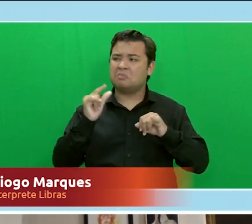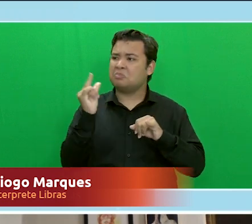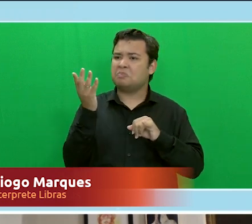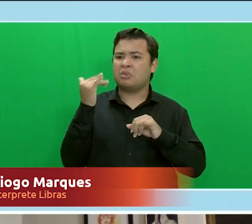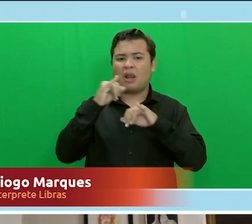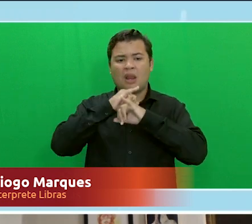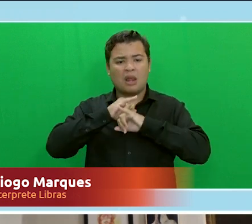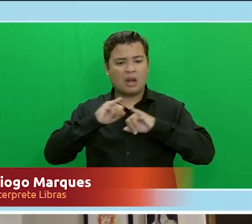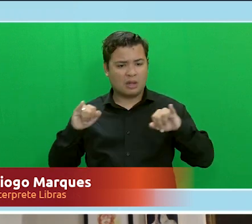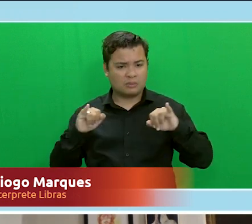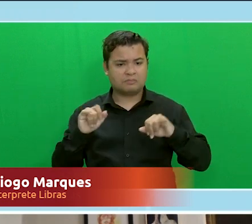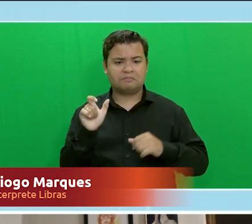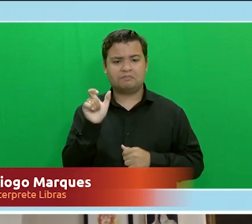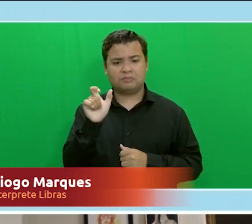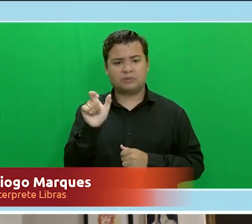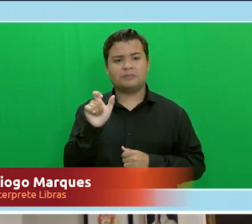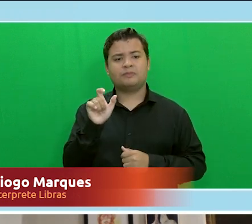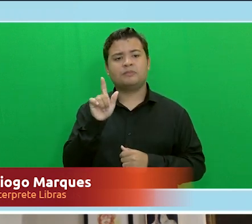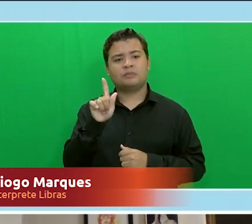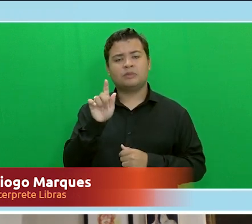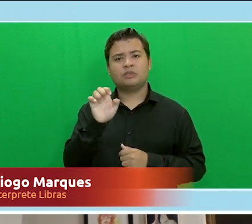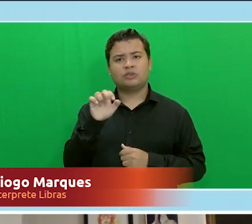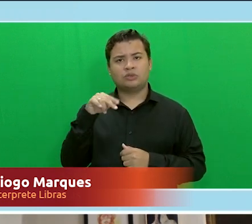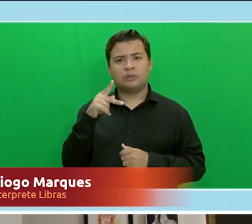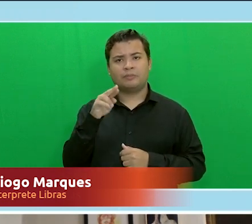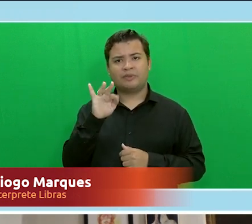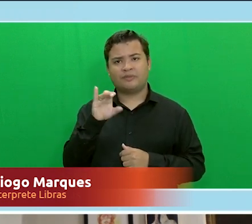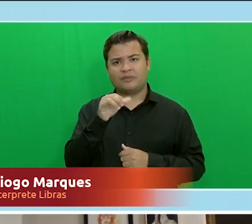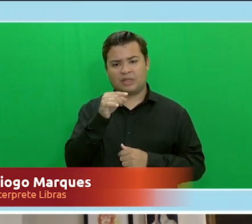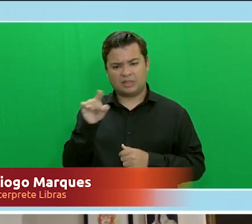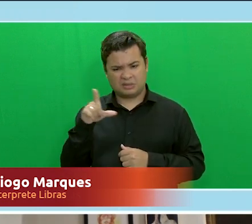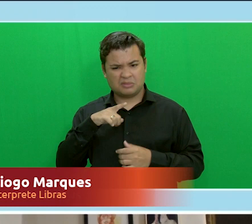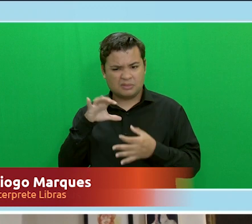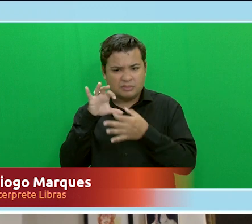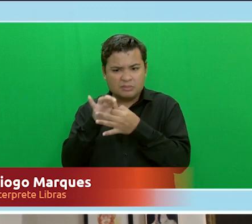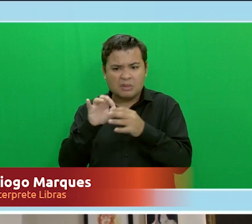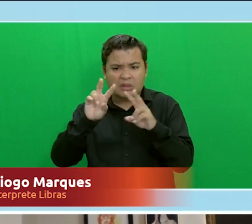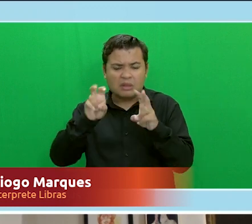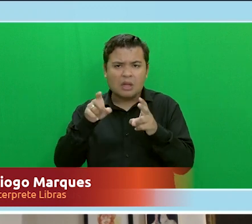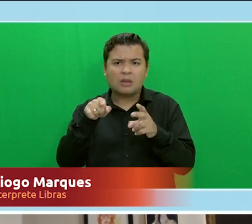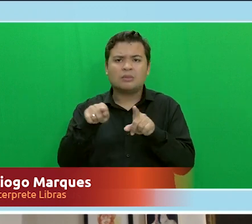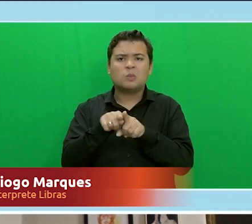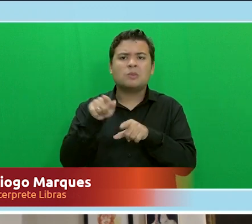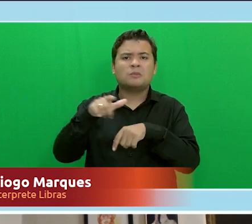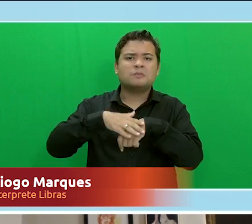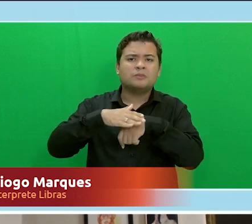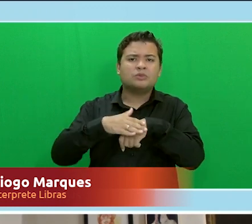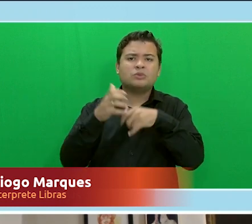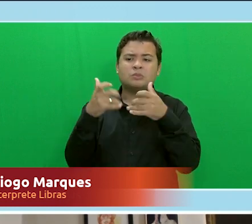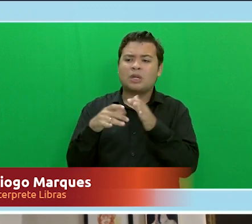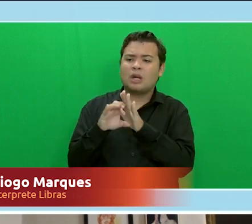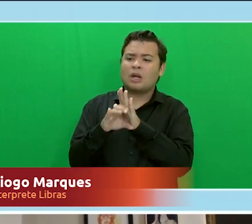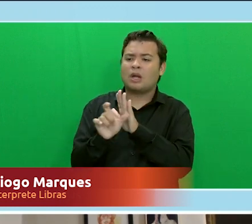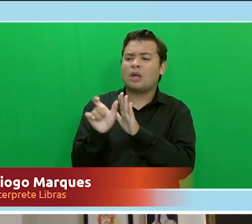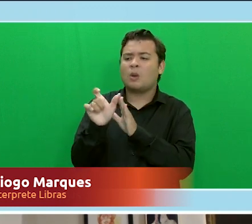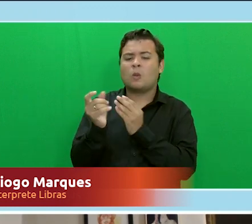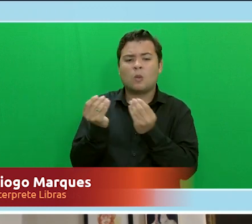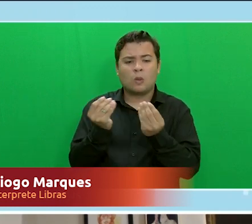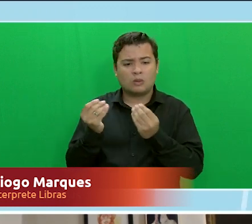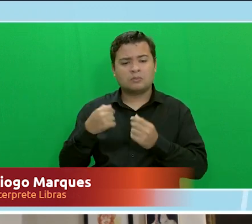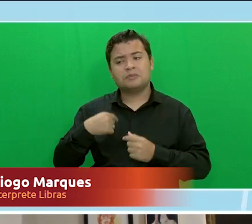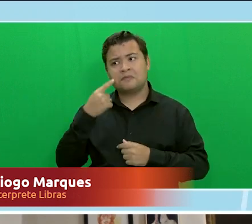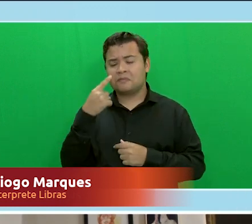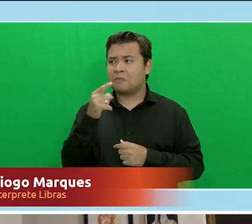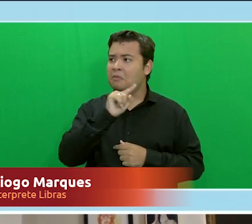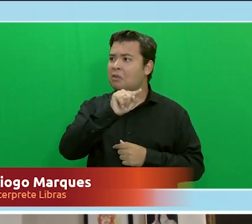termo, gentrificação. Queria saber se isso tem a ver com essa segregação socioespacial, que a senhora explicasse também um pouco desse termo, né? A gente